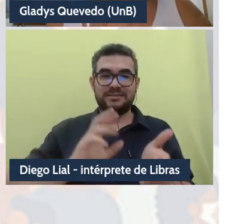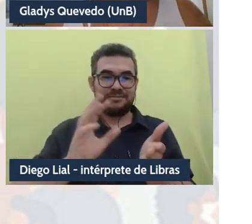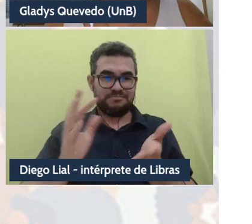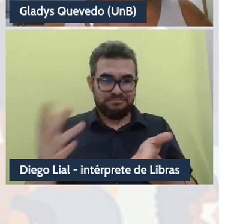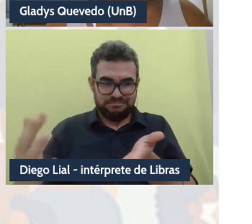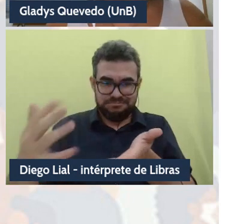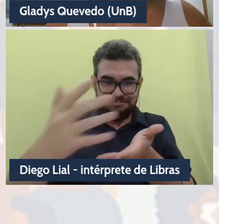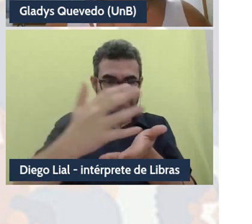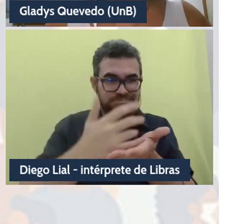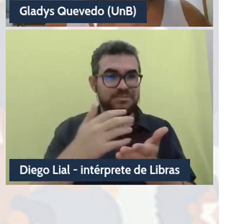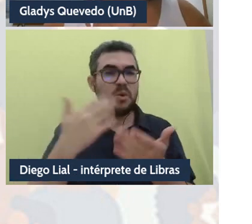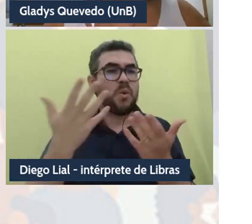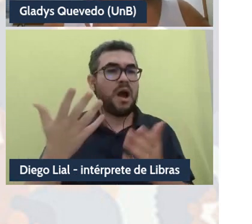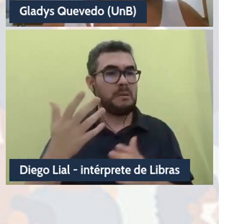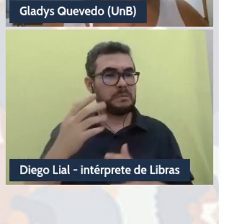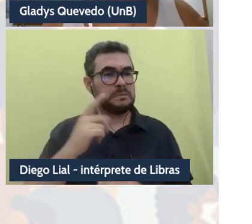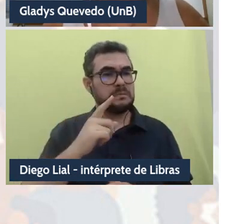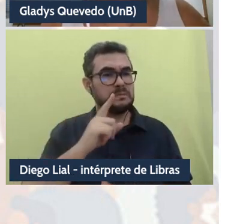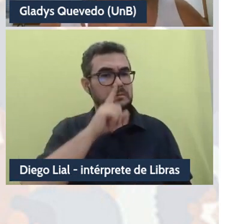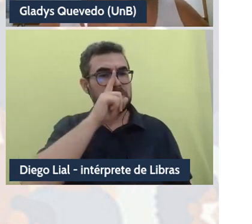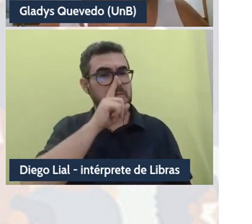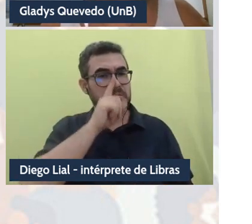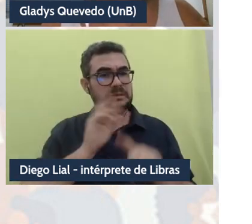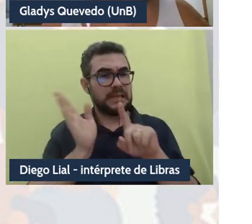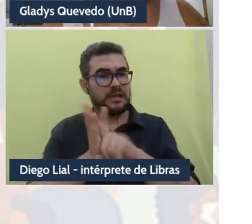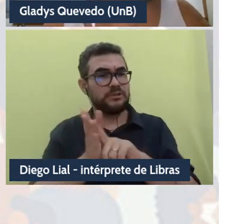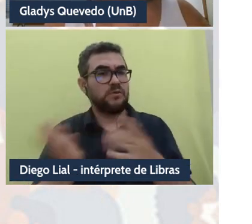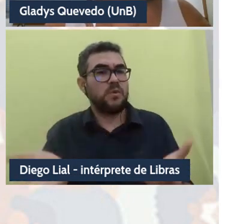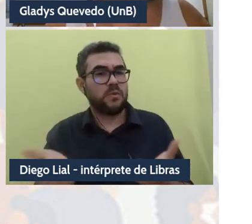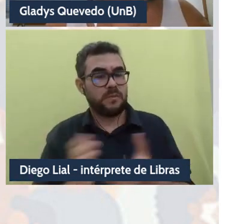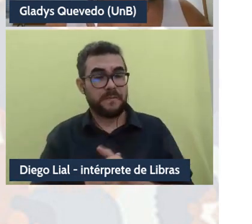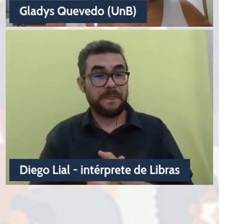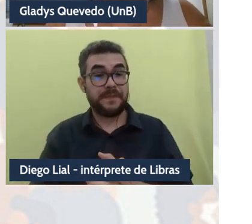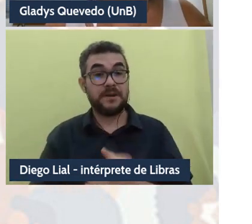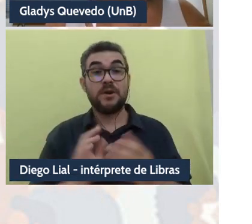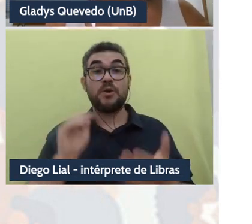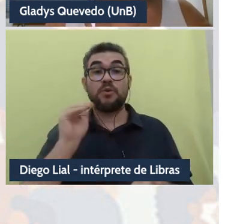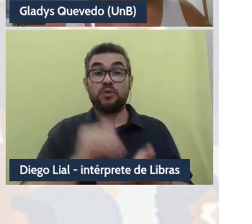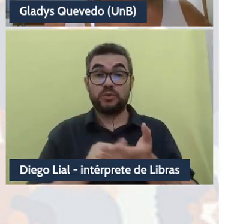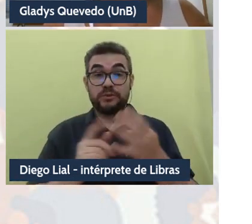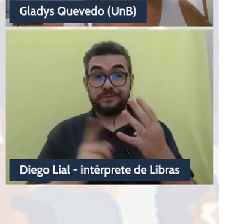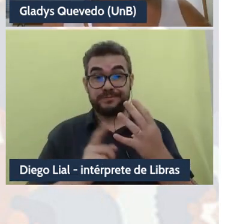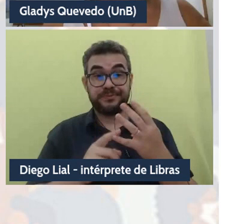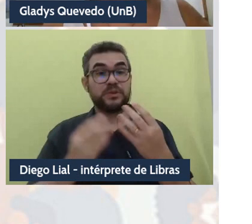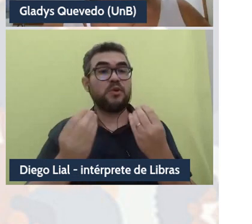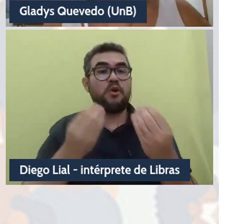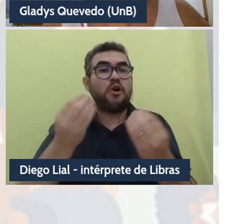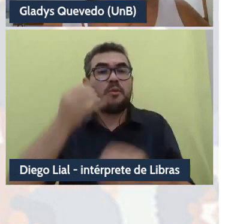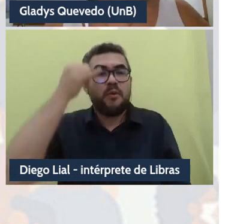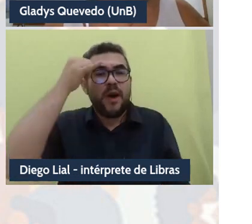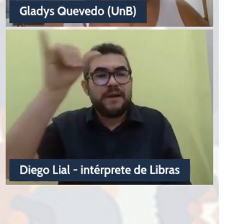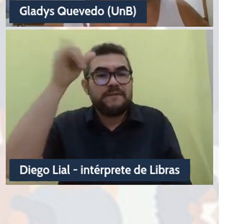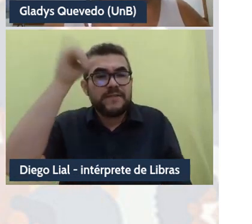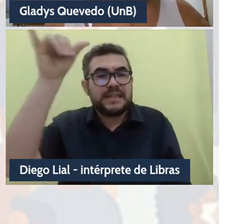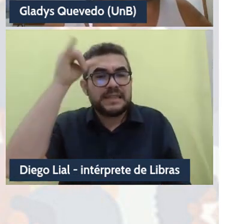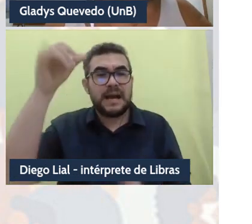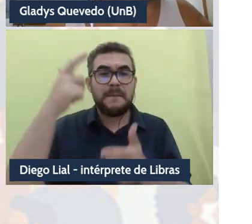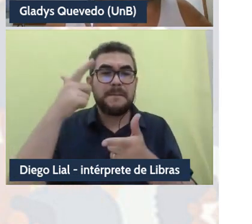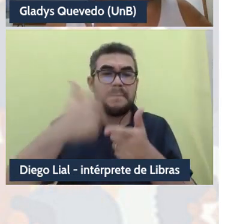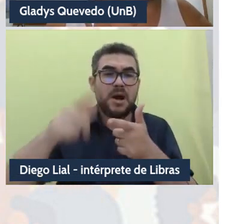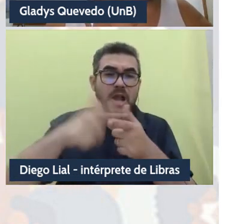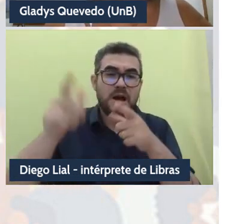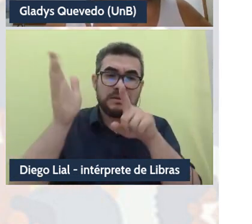Bachmann e Palmer é como mitigar os possíveis impactos negativos ocasionados? Vejam que são perguntas